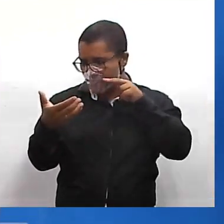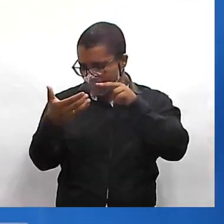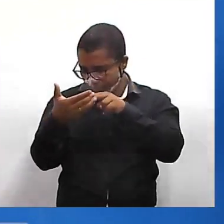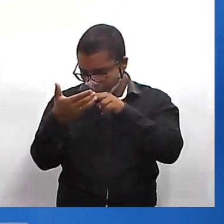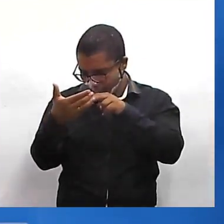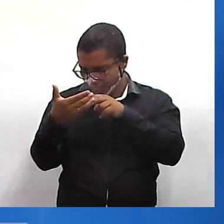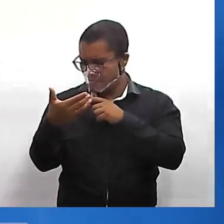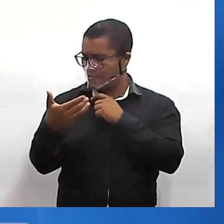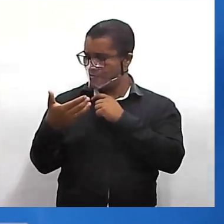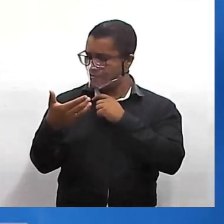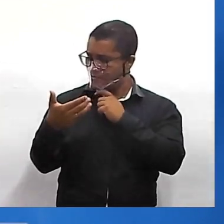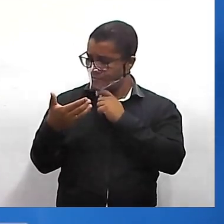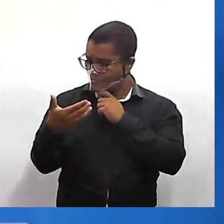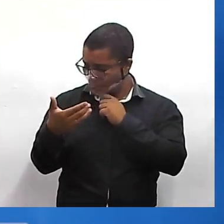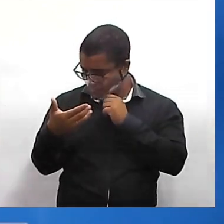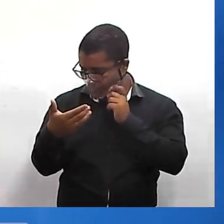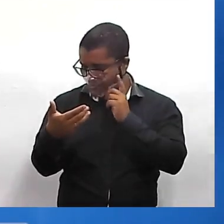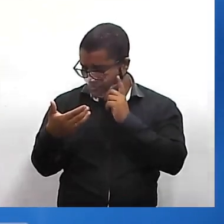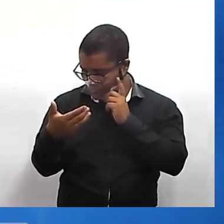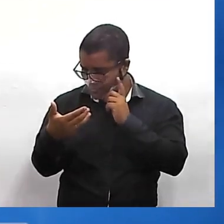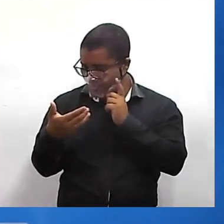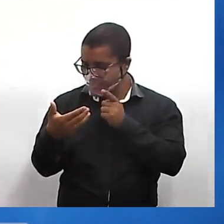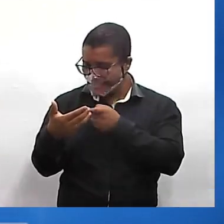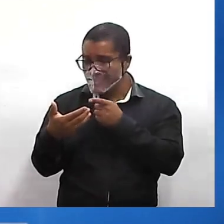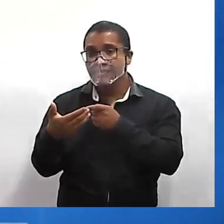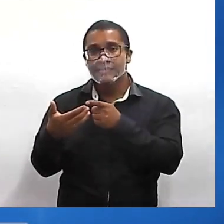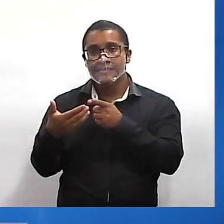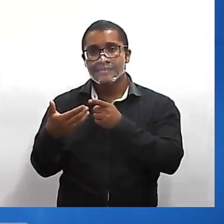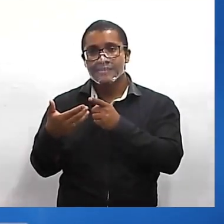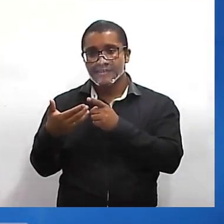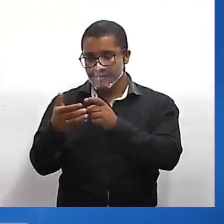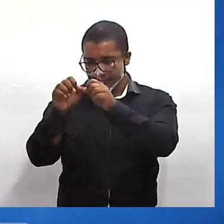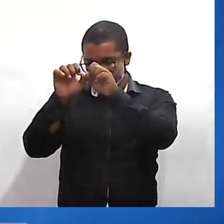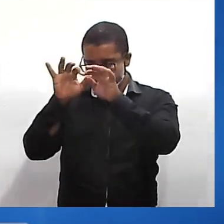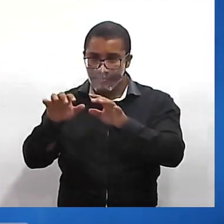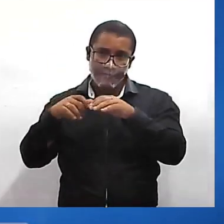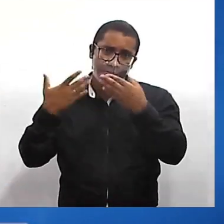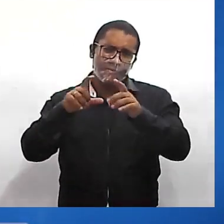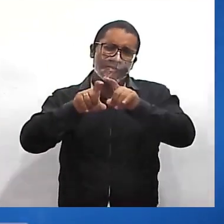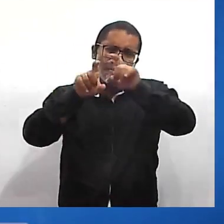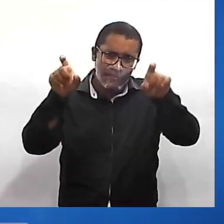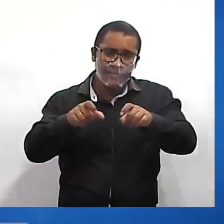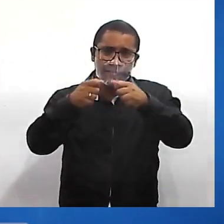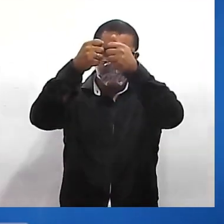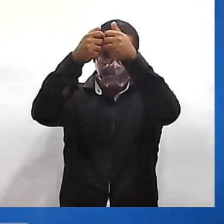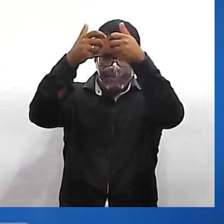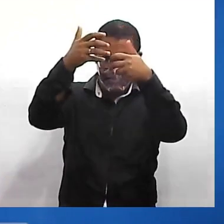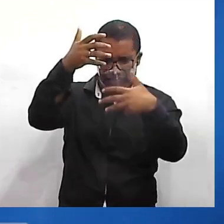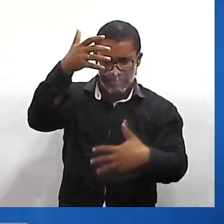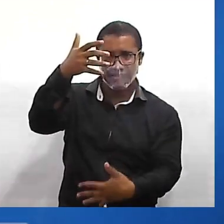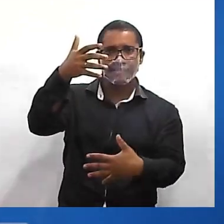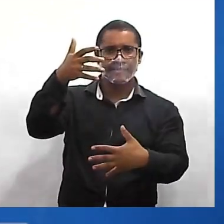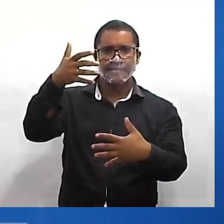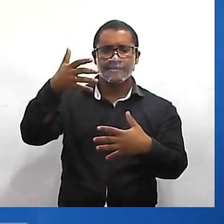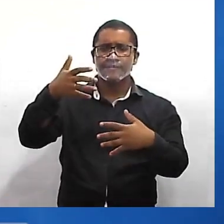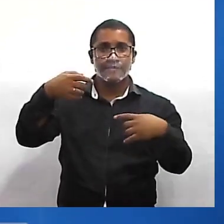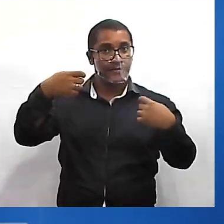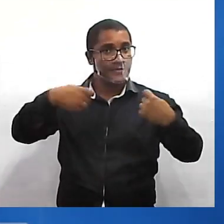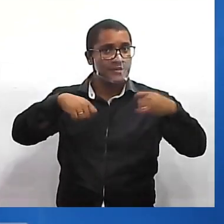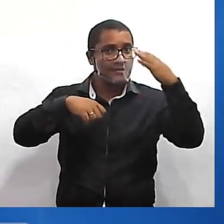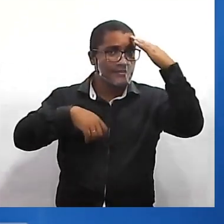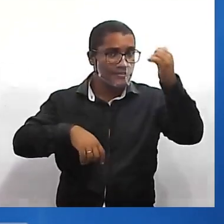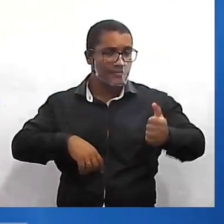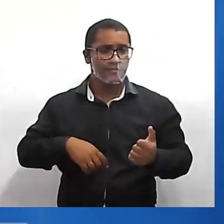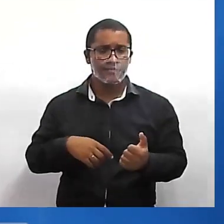dentro do celular, né, ou dos computadores, quando a gente faz alguma busca, né? Eu preciso saber